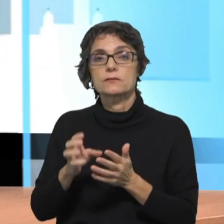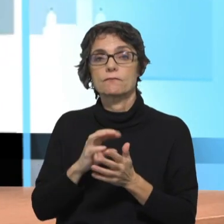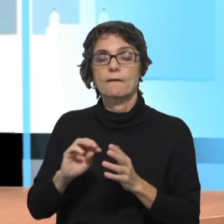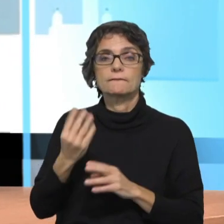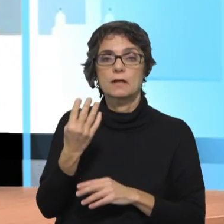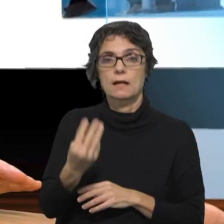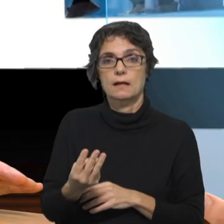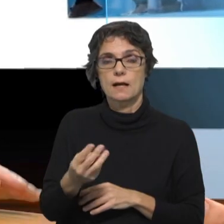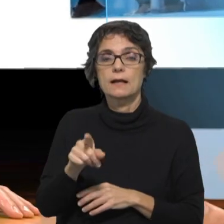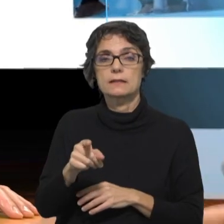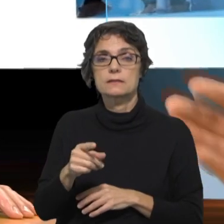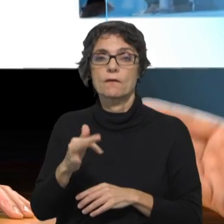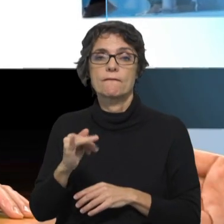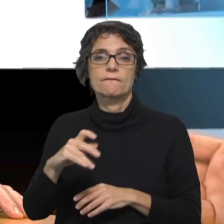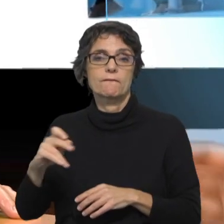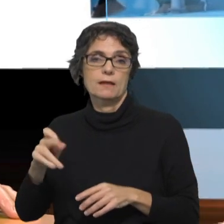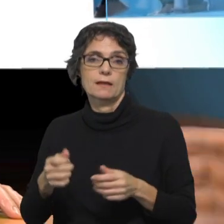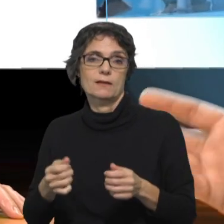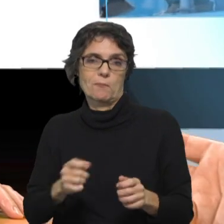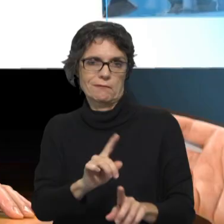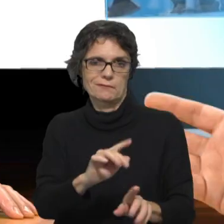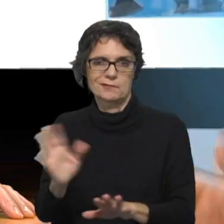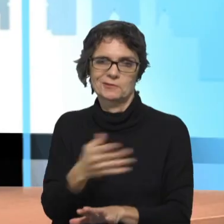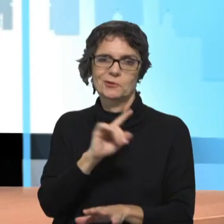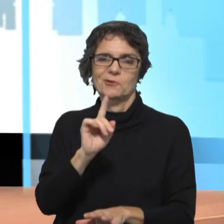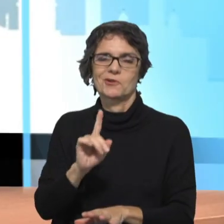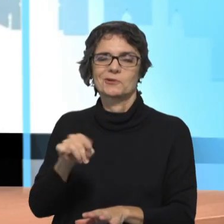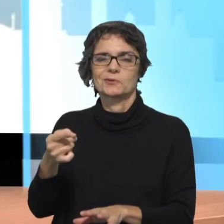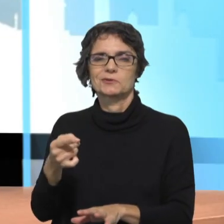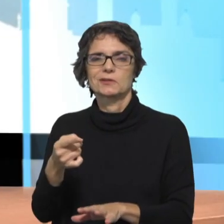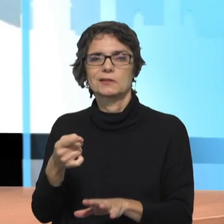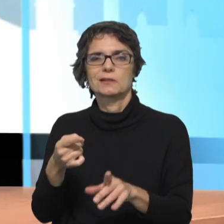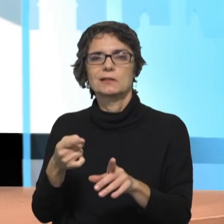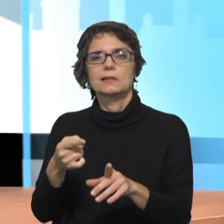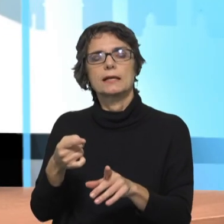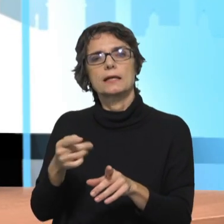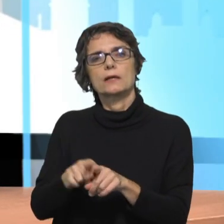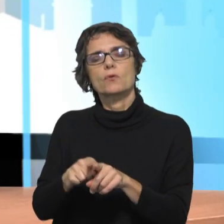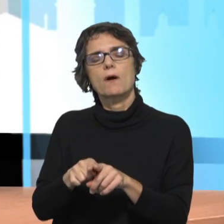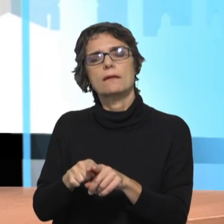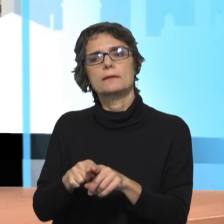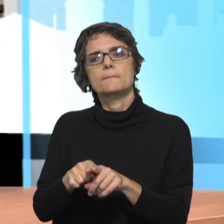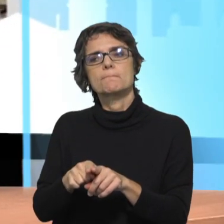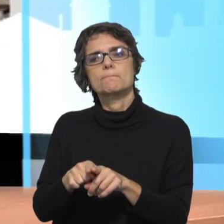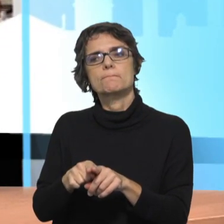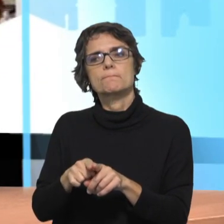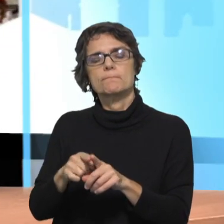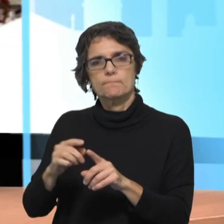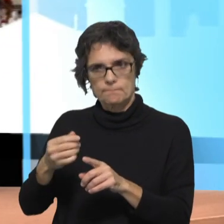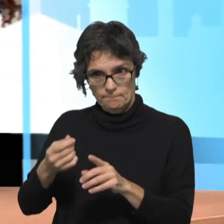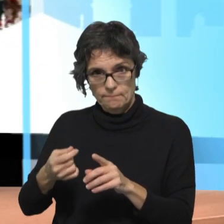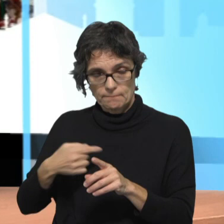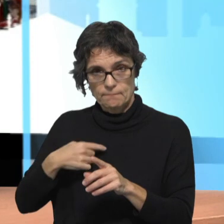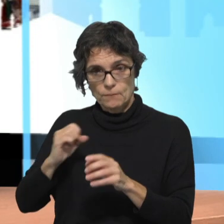os automóveis, não é? Não são os automóveis, é o faça-se. Faça-se em mim, segundo a tua palavra. Este é o segundo fiat. O primeiro é o da